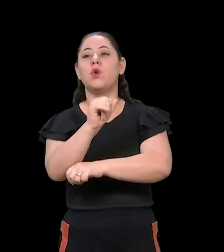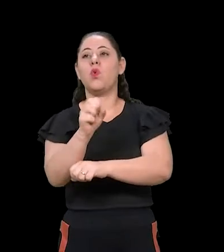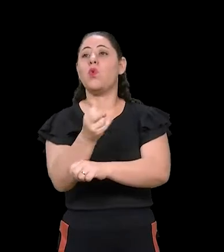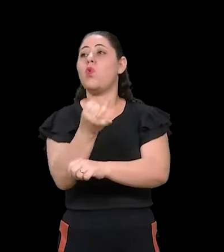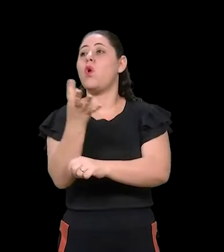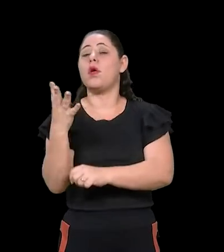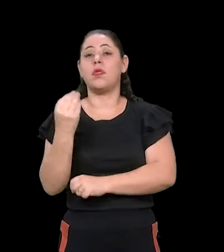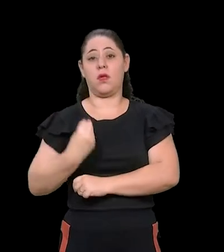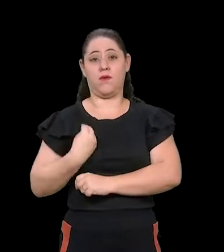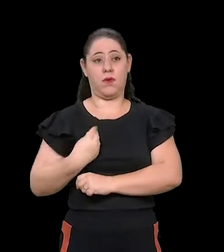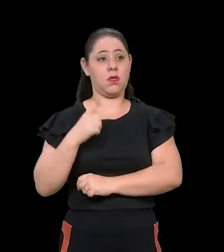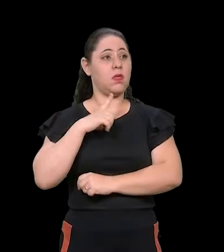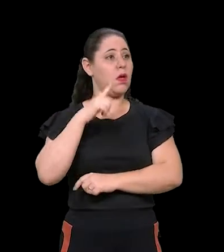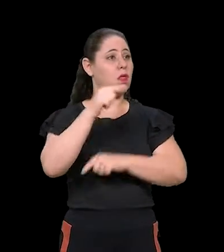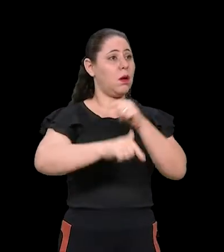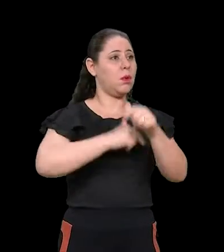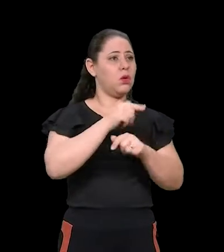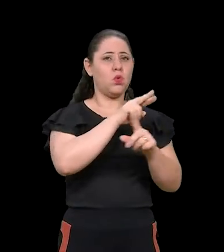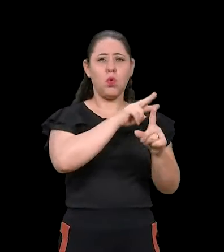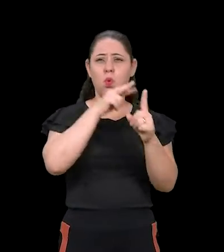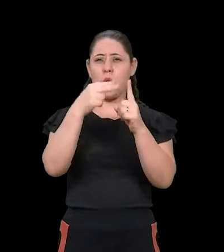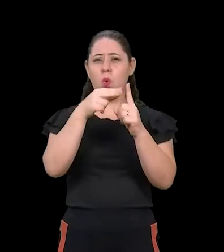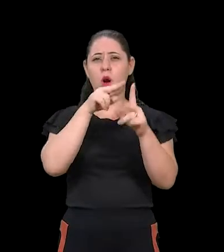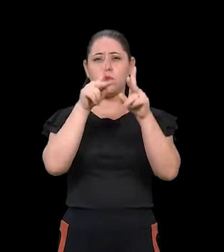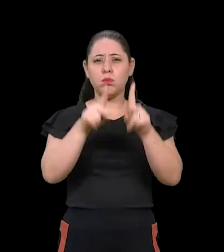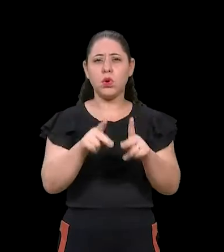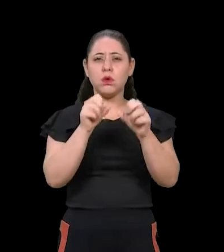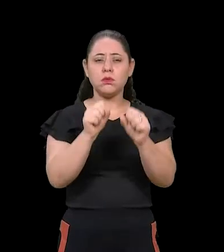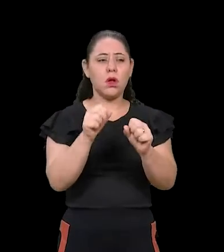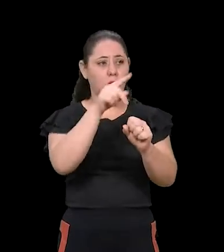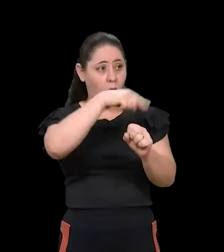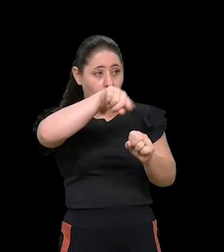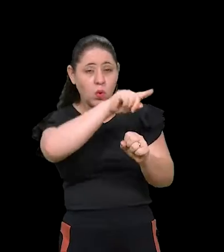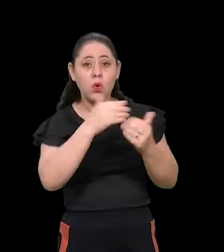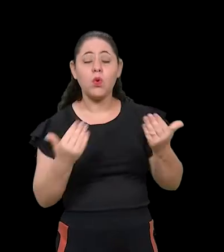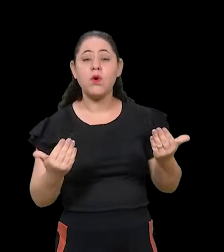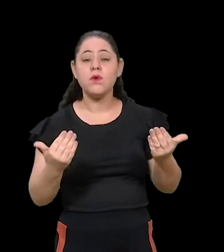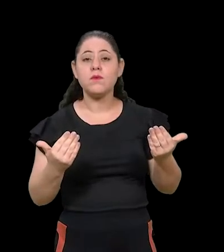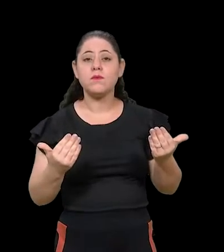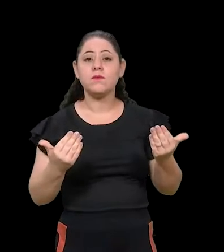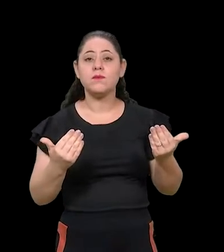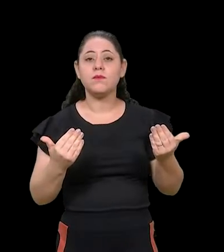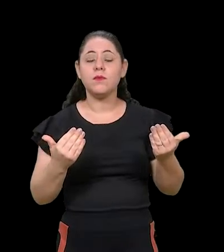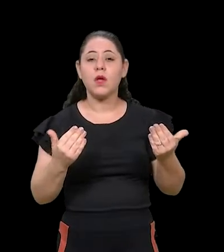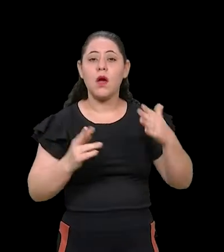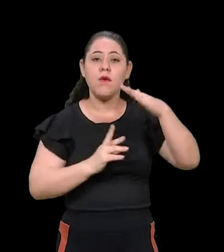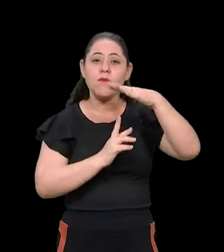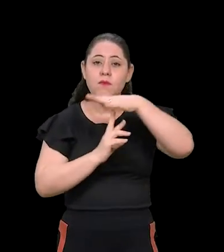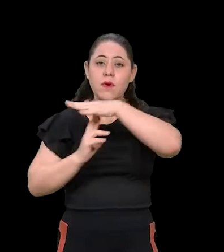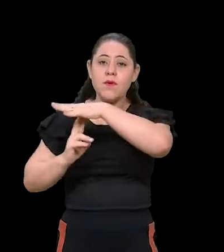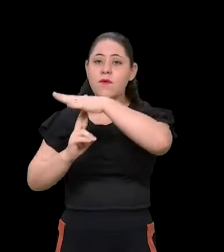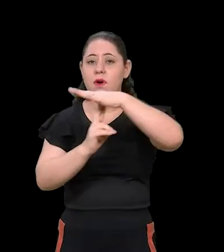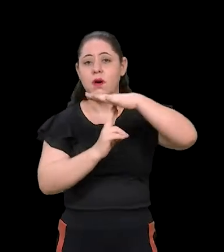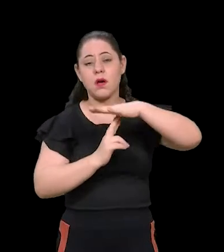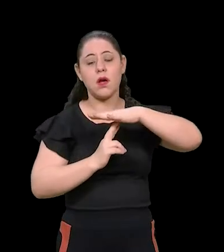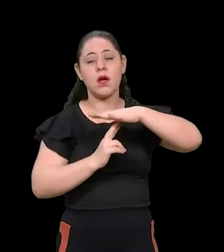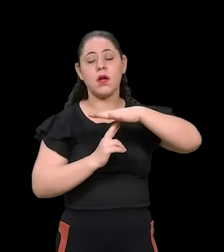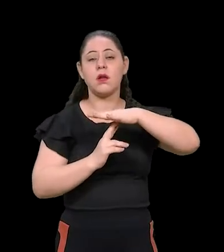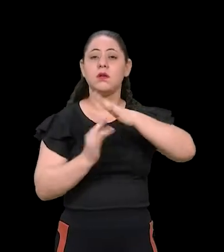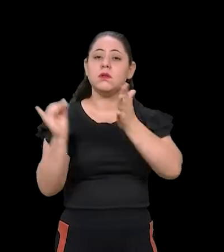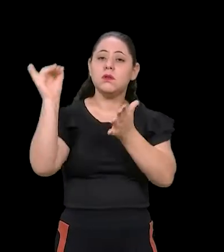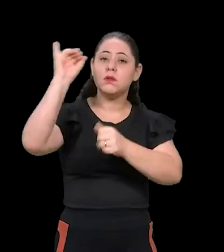negócios, quantas vidas tem ali, e qual é o olhar do poder público para aquele lugar, né? As feiras, a